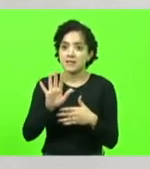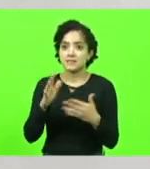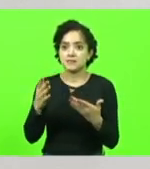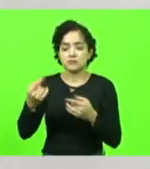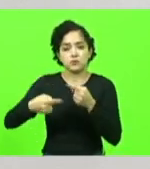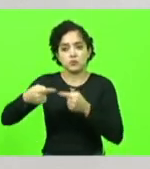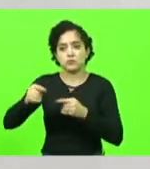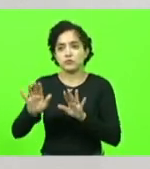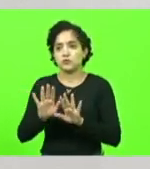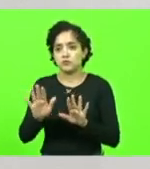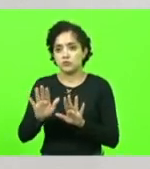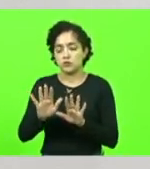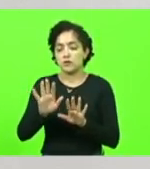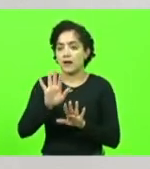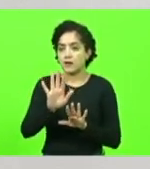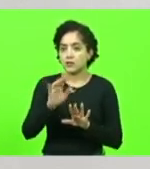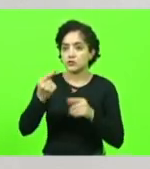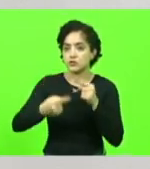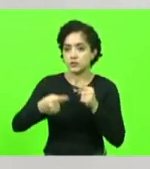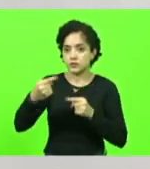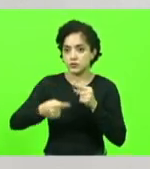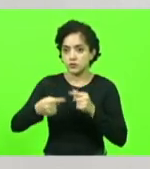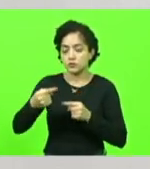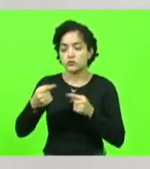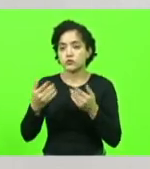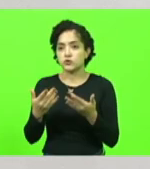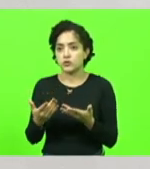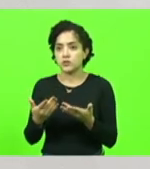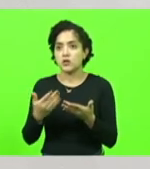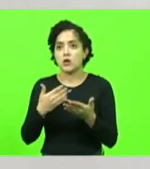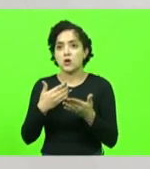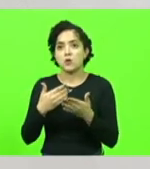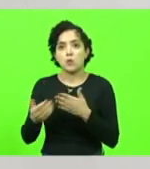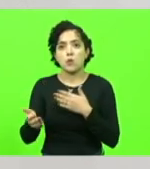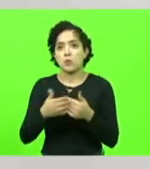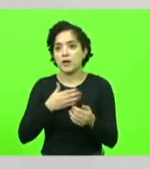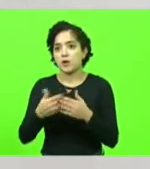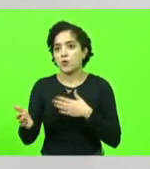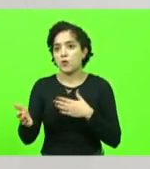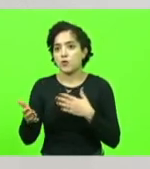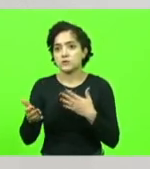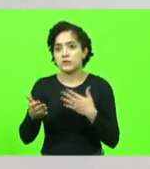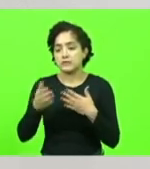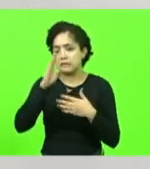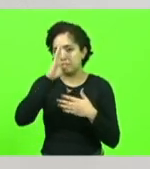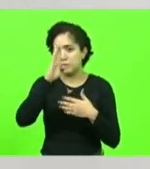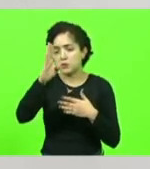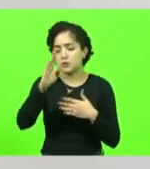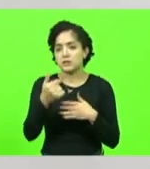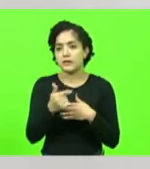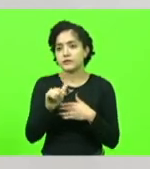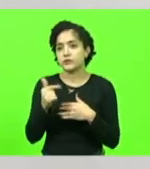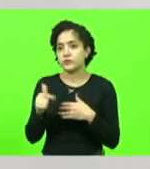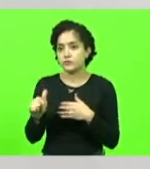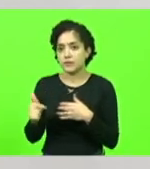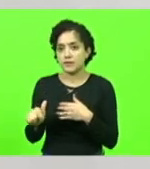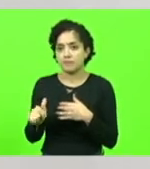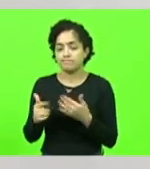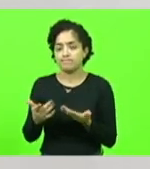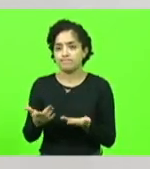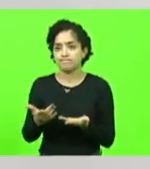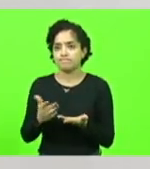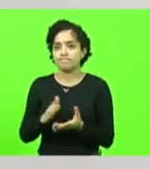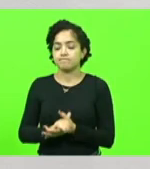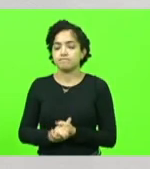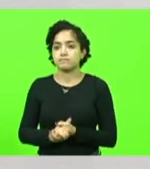isso. Estamos discutindo, debatendo qualquer coisa que não é prioridade no Brasil. E a OCDE apontou muito